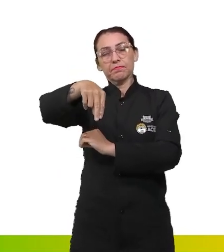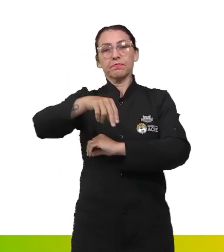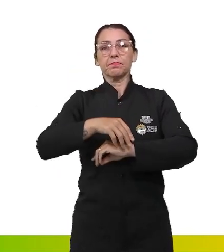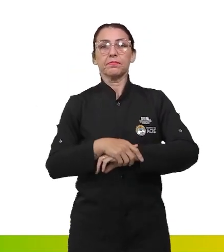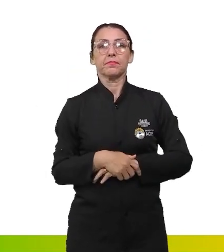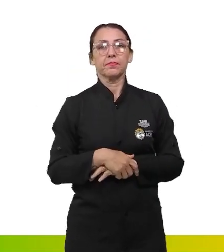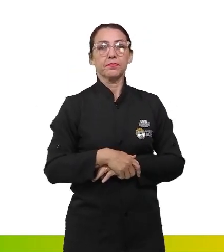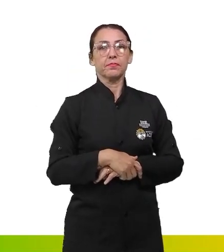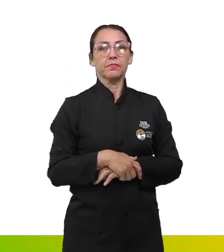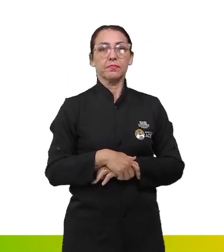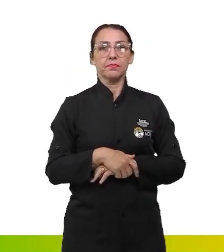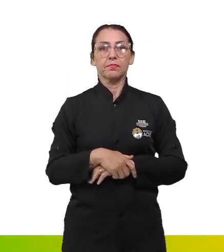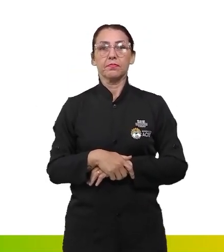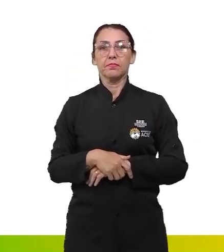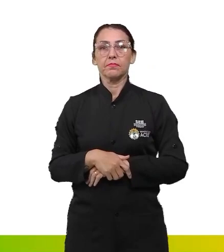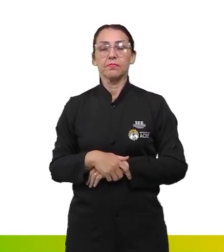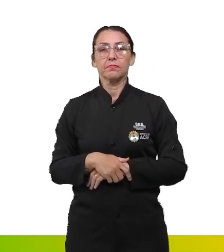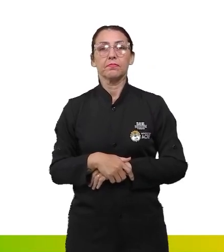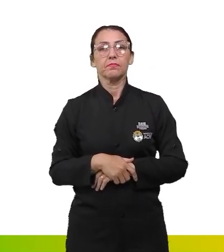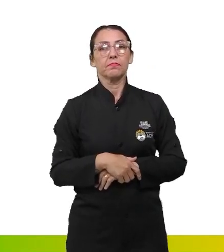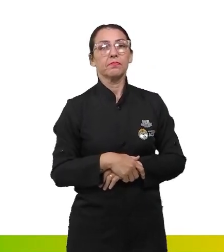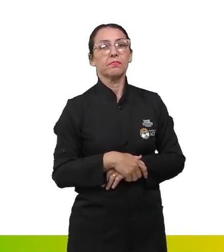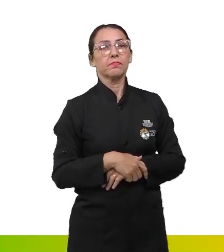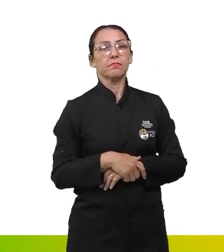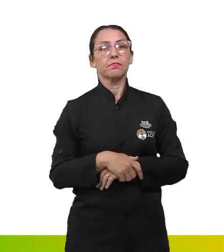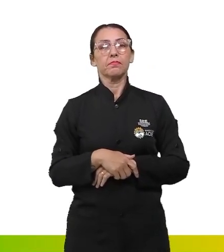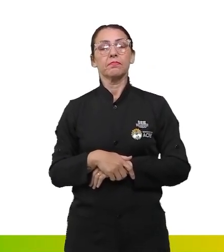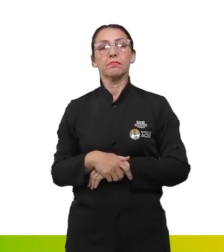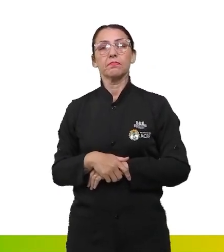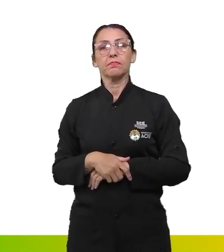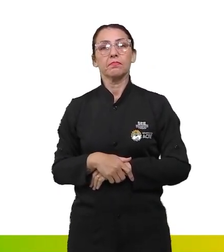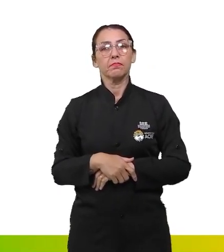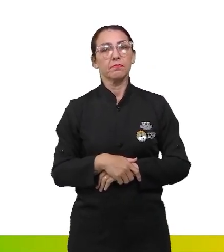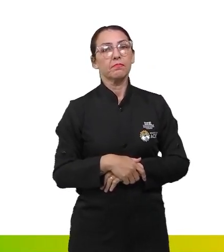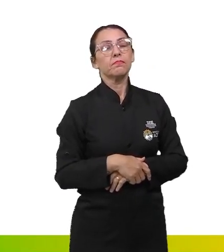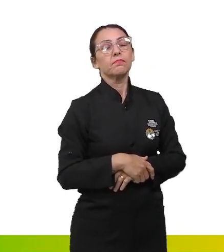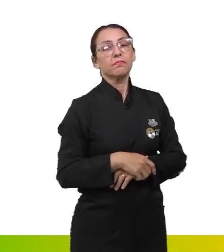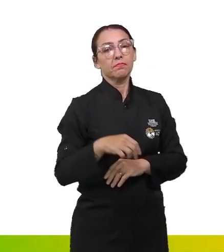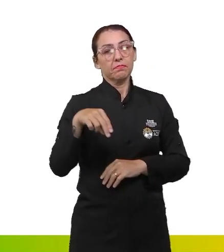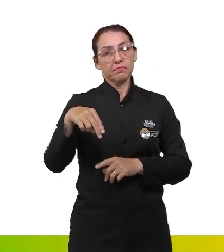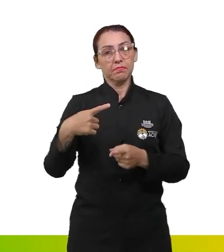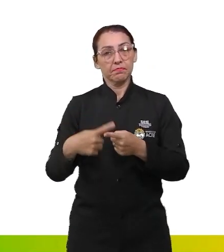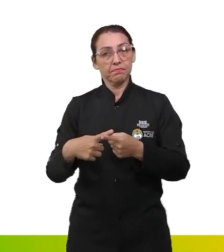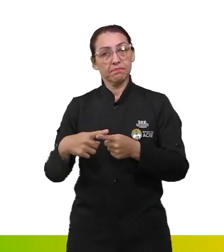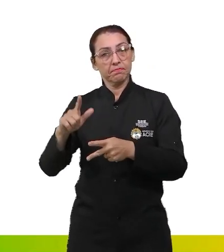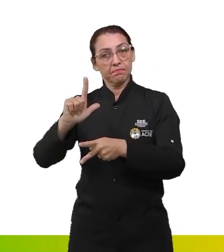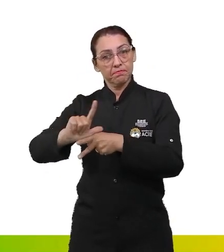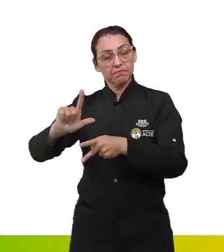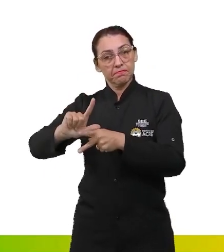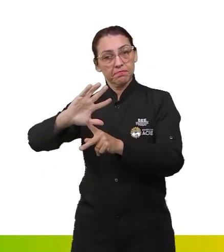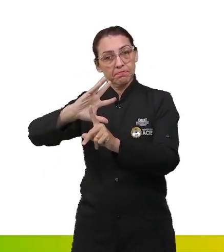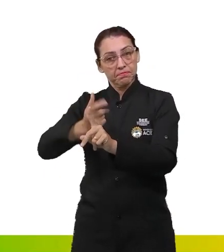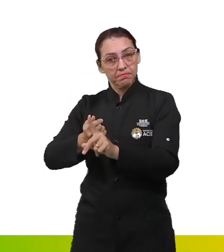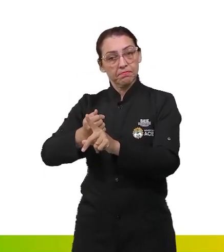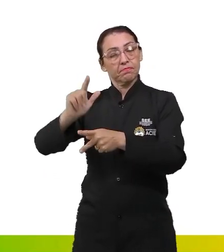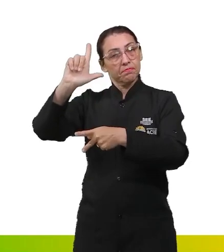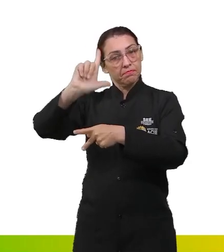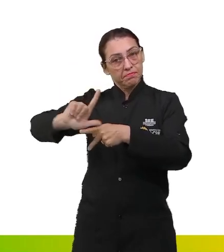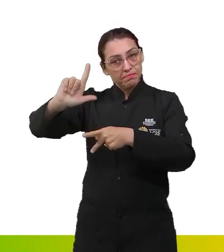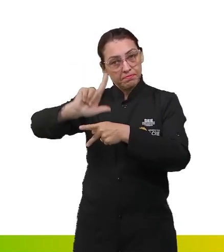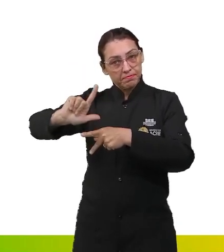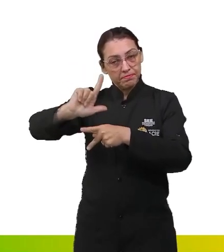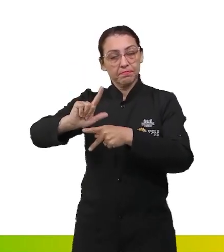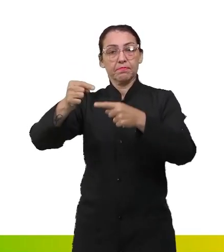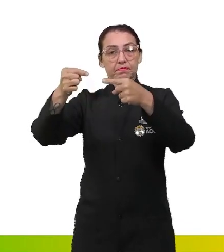Olha, substituindo por artes, las artes, eu tenho que acrescentar um N, porque agora está no plural. Le gustam las artes. Então,